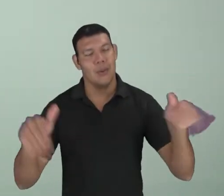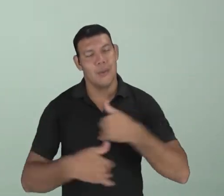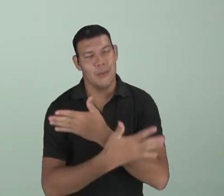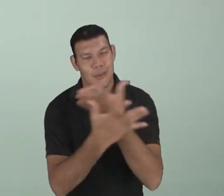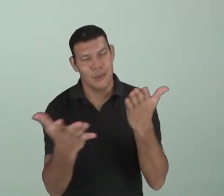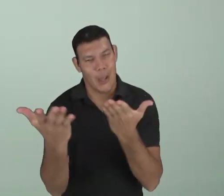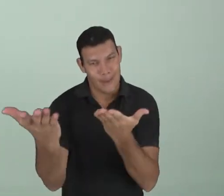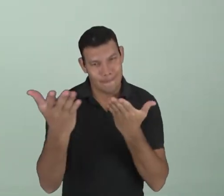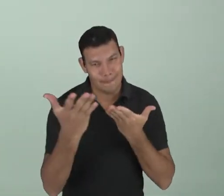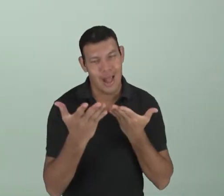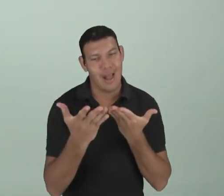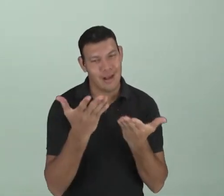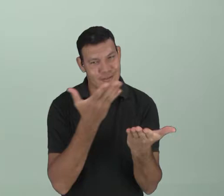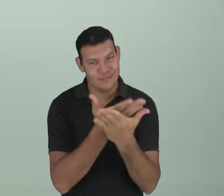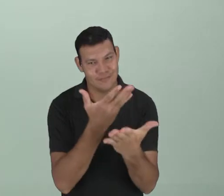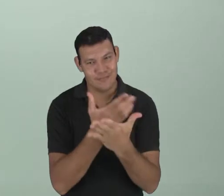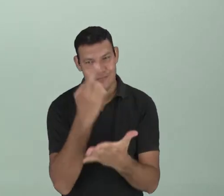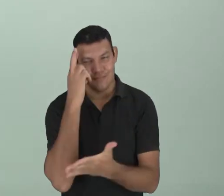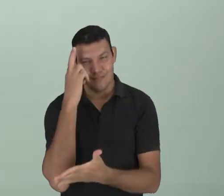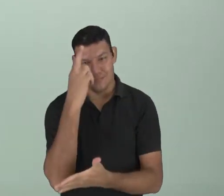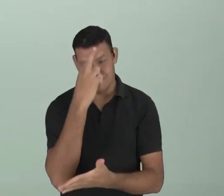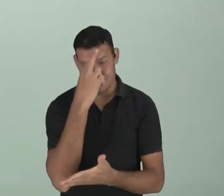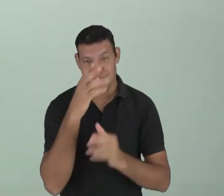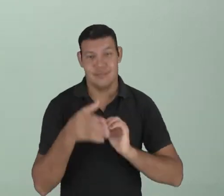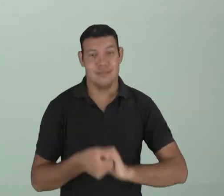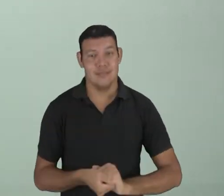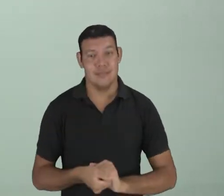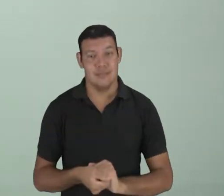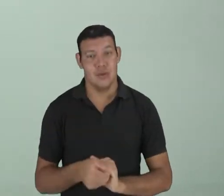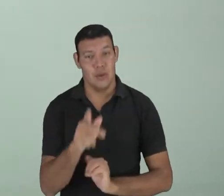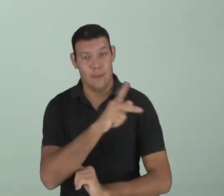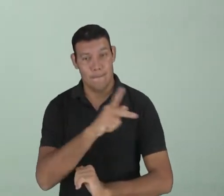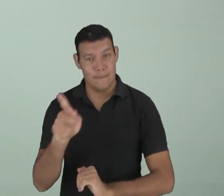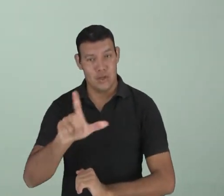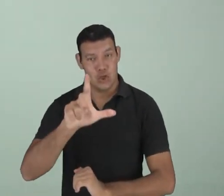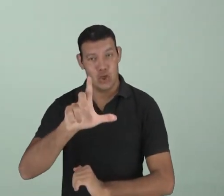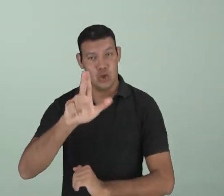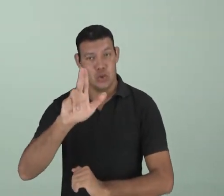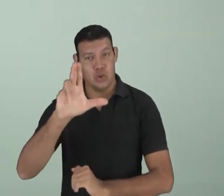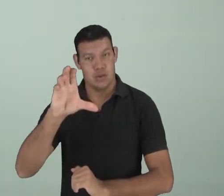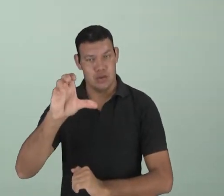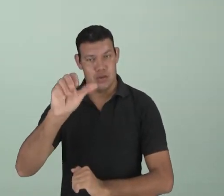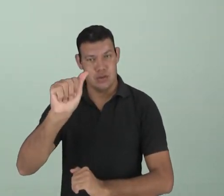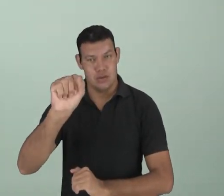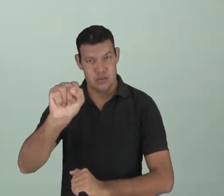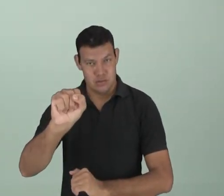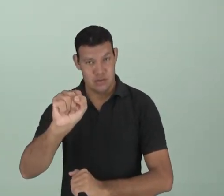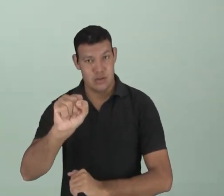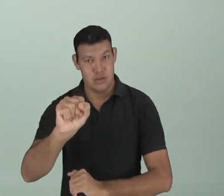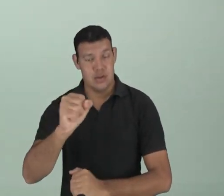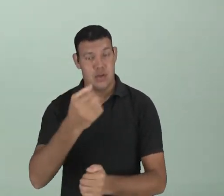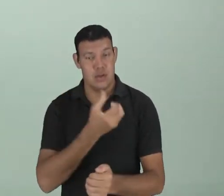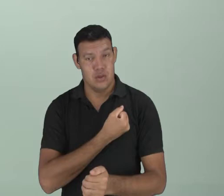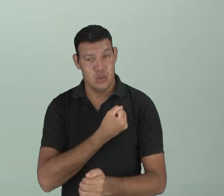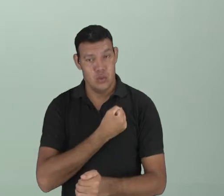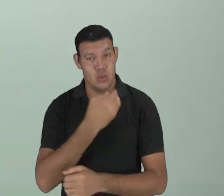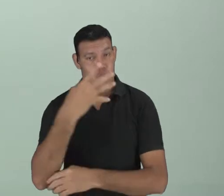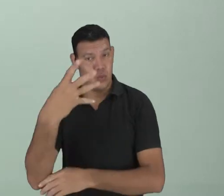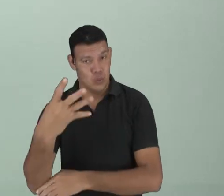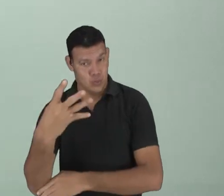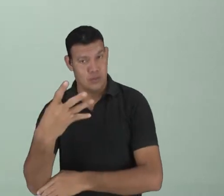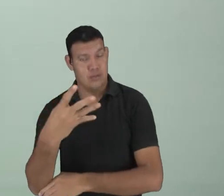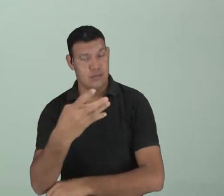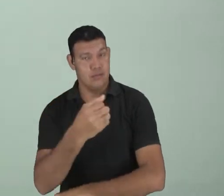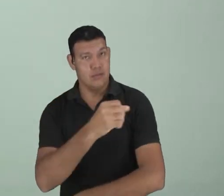Oi, galerinha, sejam muito bem-vindos a mais uma aula de História. Eu sou o professor Lucas e já estamos na nossa quarta aula para o